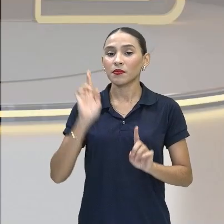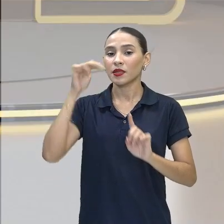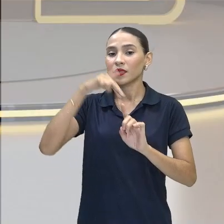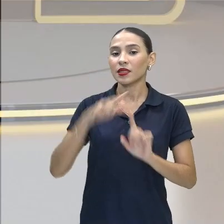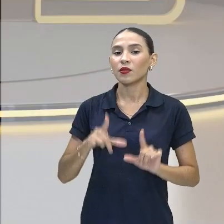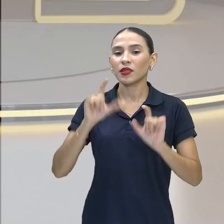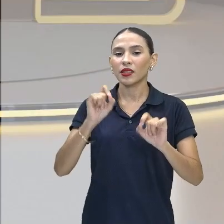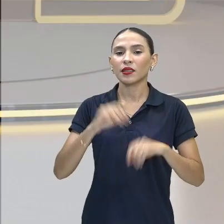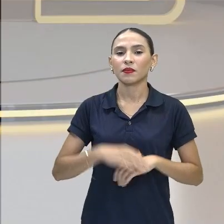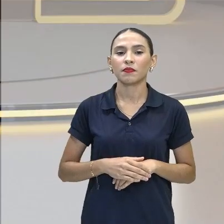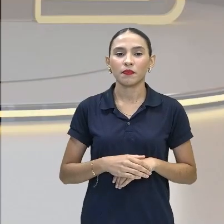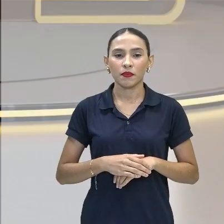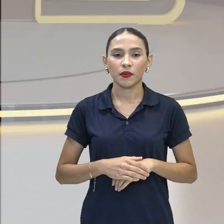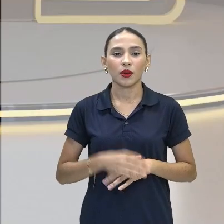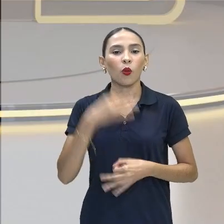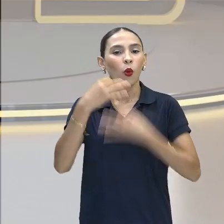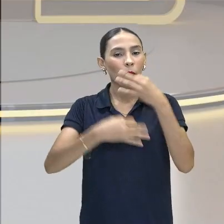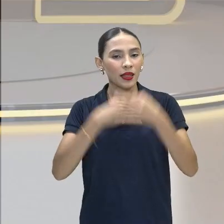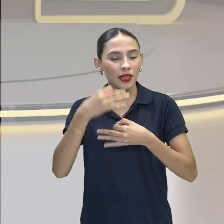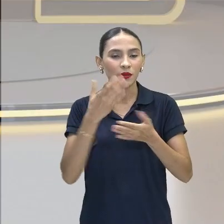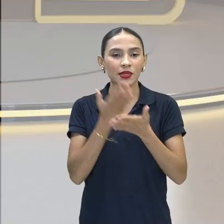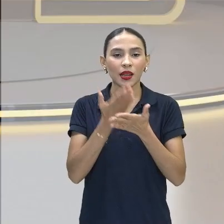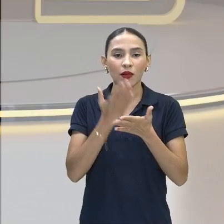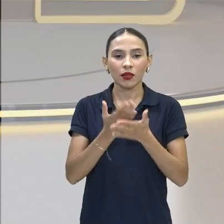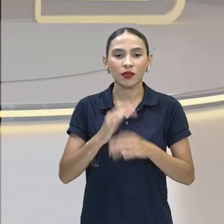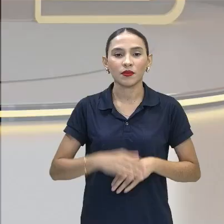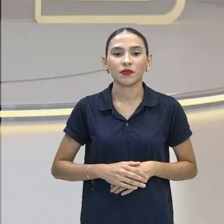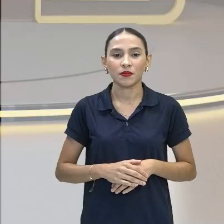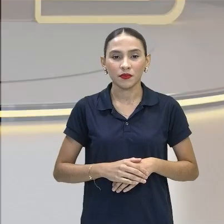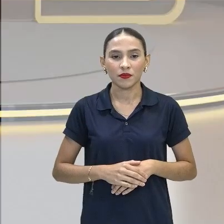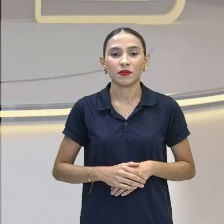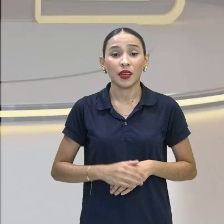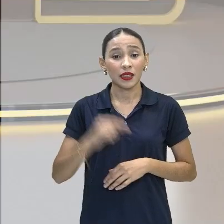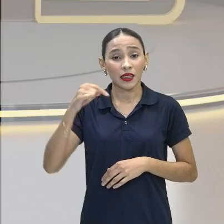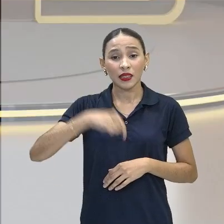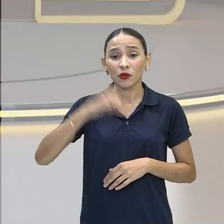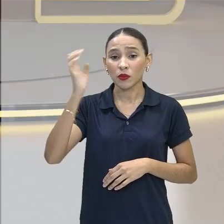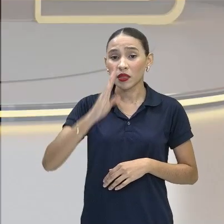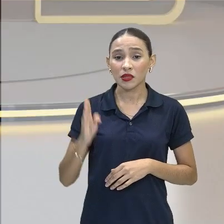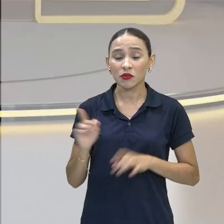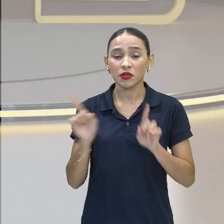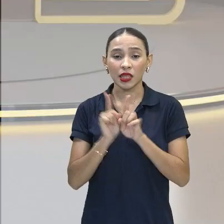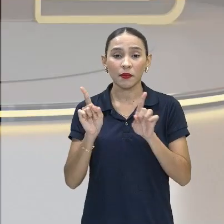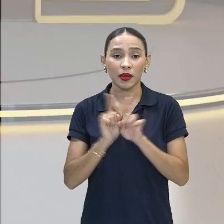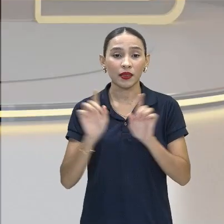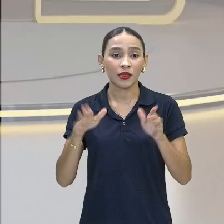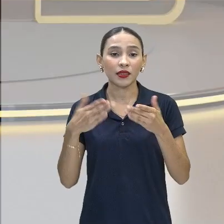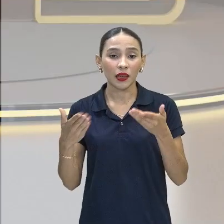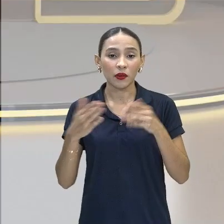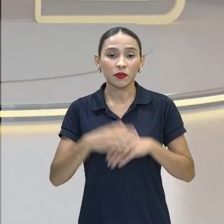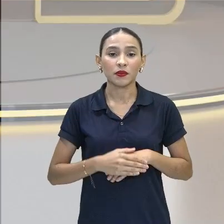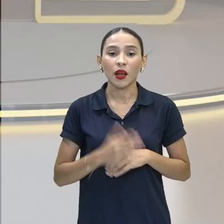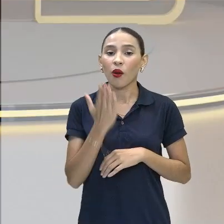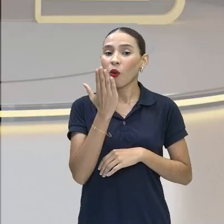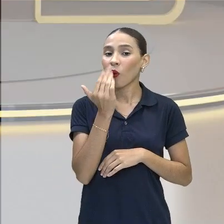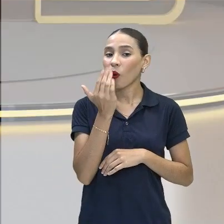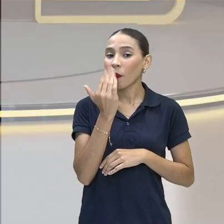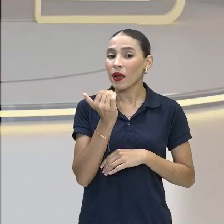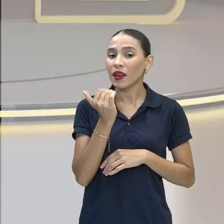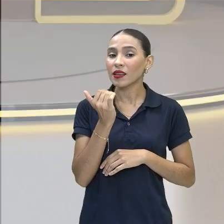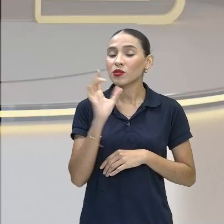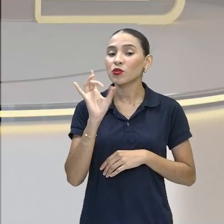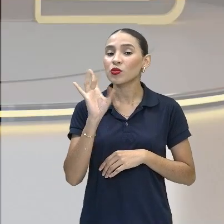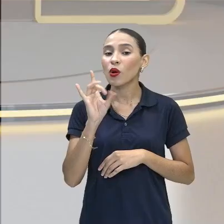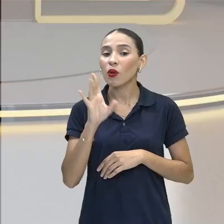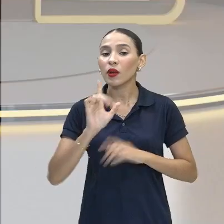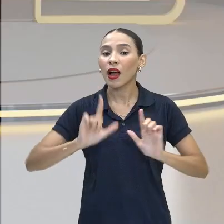nós vimos, já comentamos em aulas anteriores, ele nunca veio ao Brasil. Isso. E aí? Esse comer era apenas